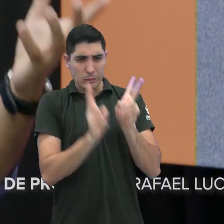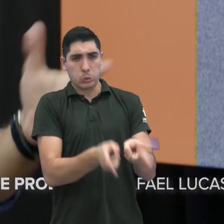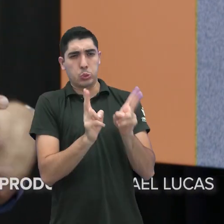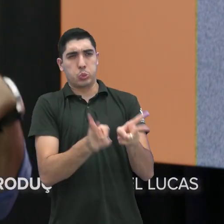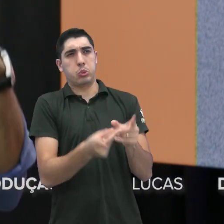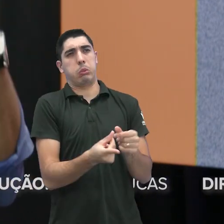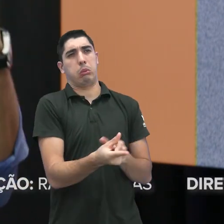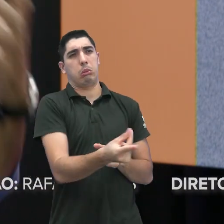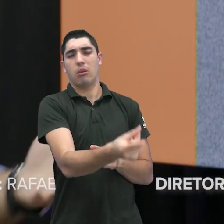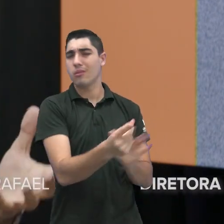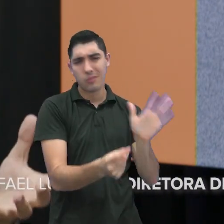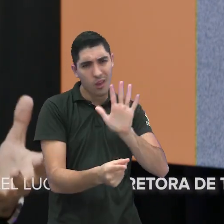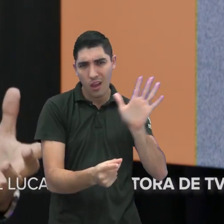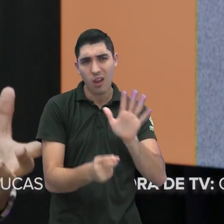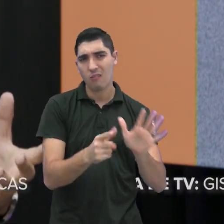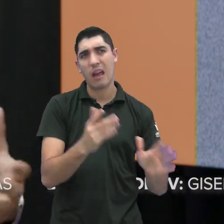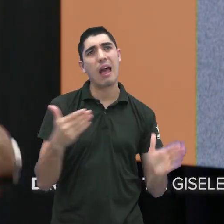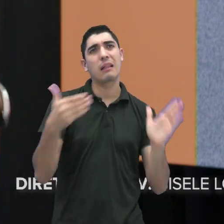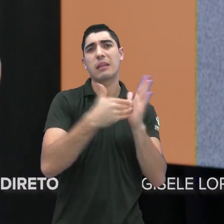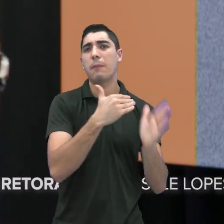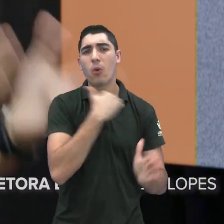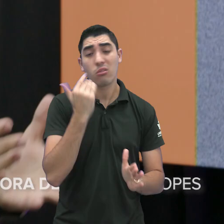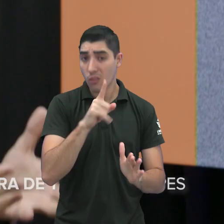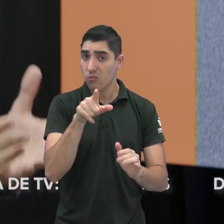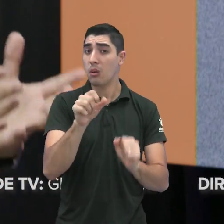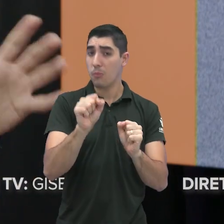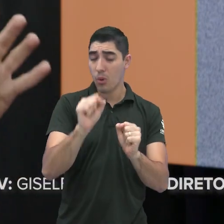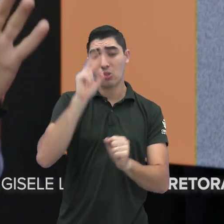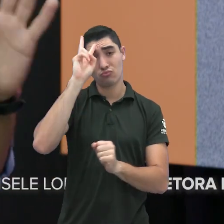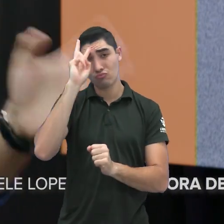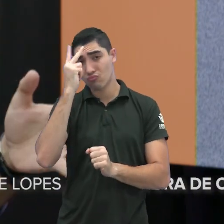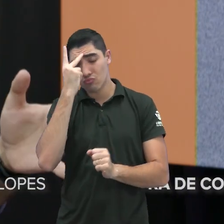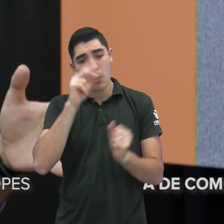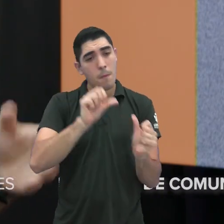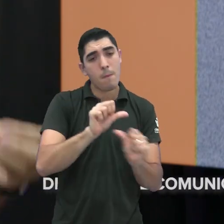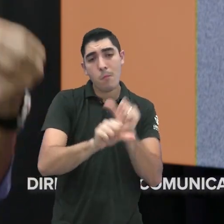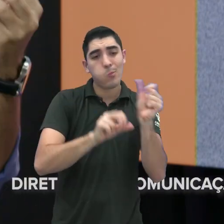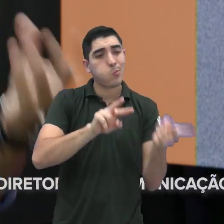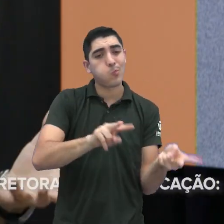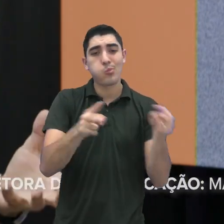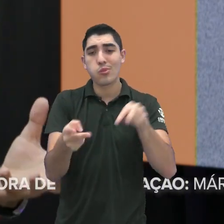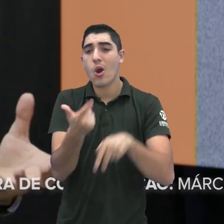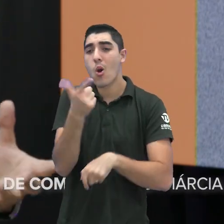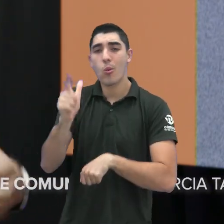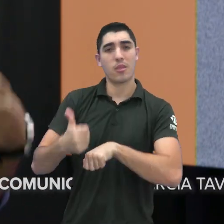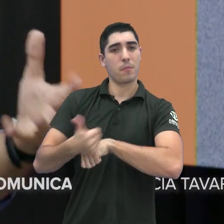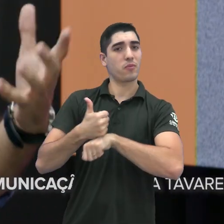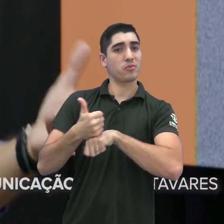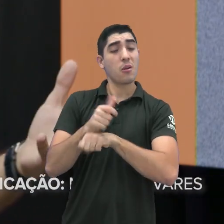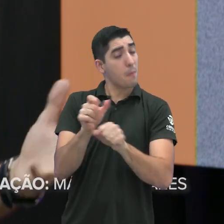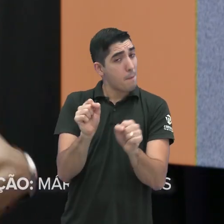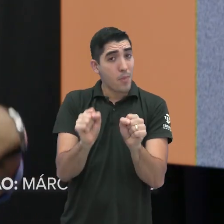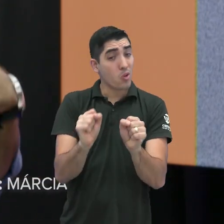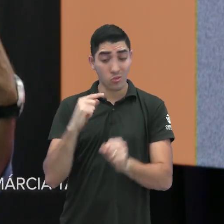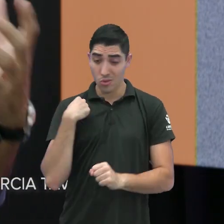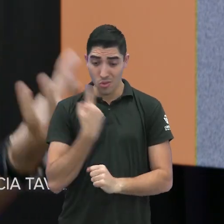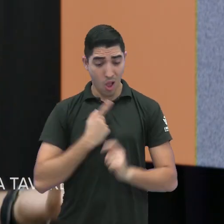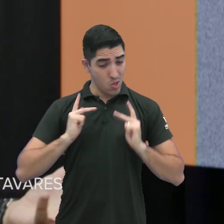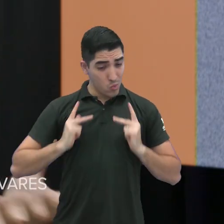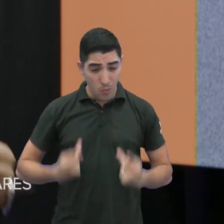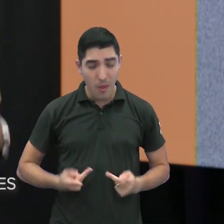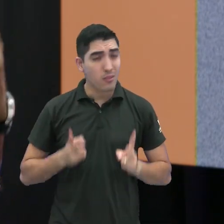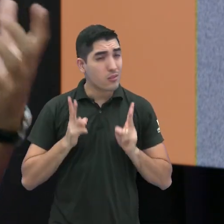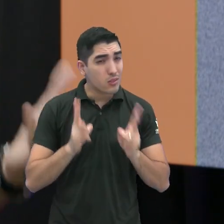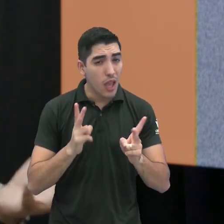é decisiva para o resto da sua vida, né? Se não foi que não é para você, busque outra. Nós somos seres humanos, a gente está